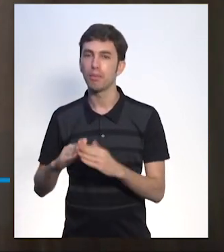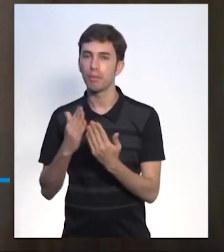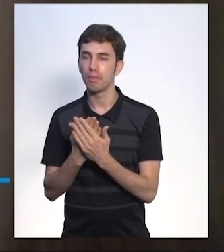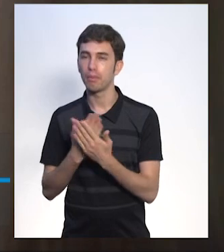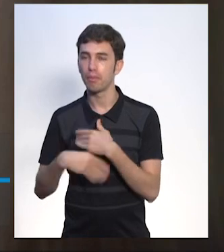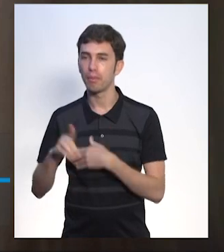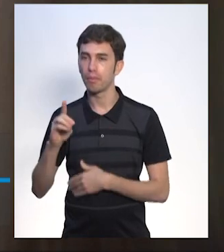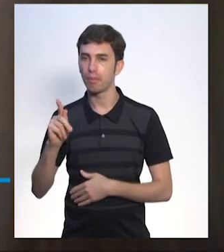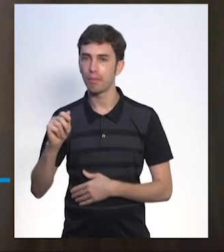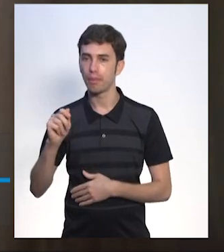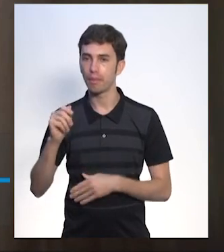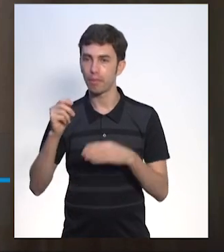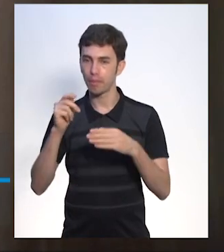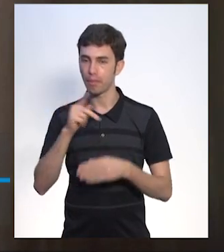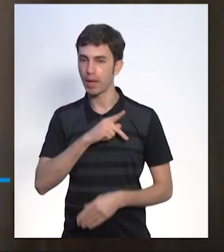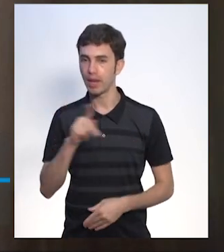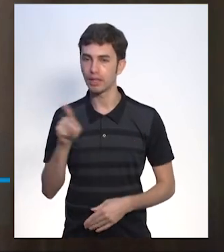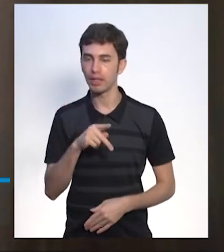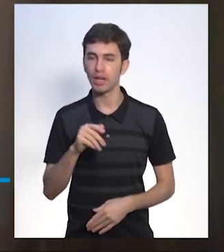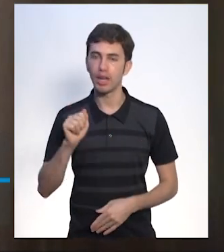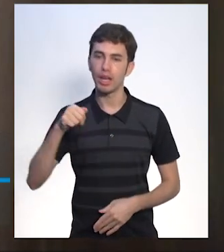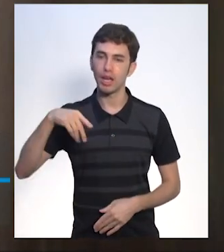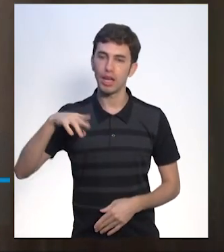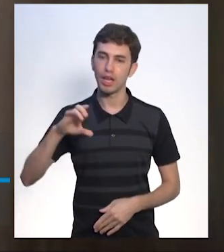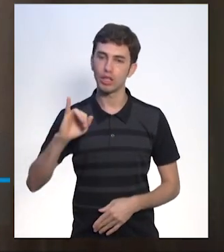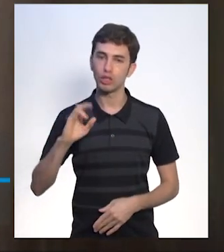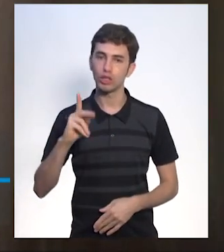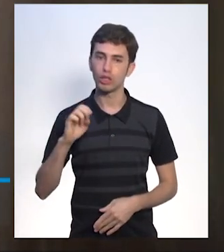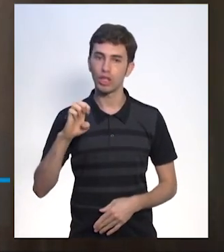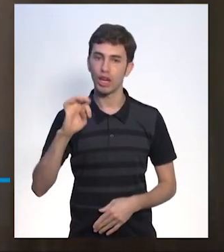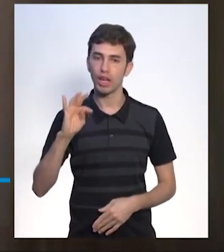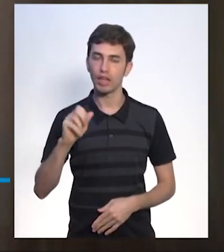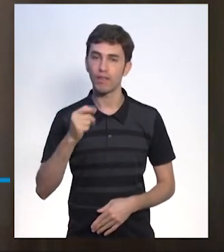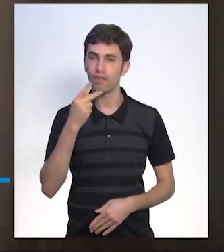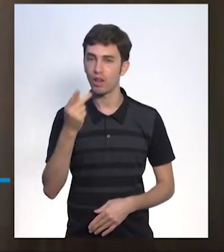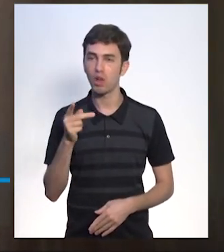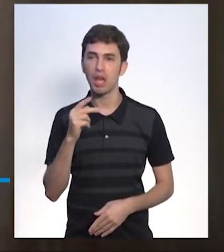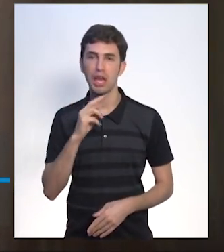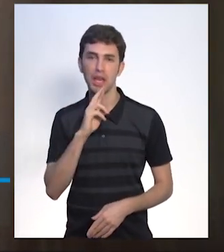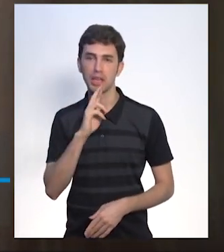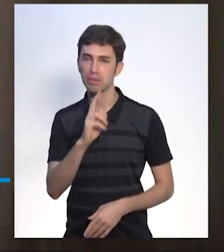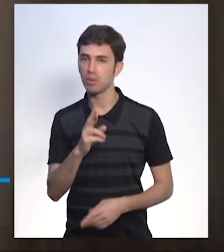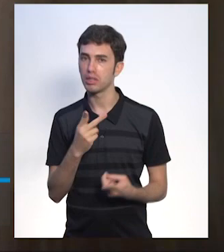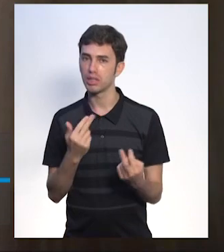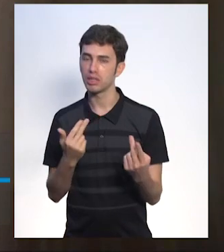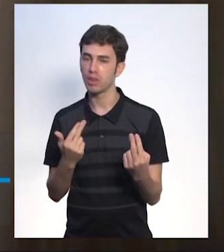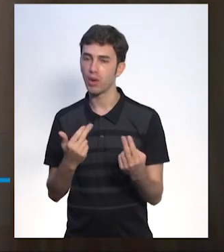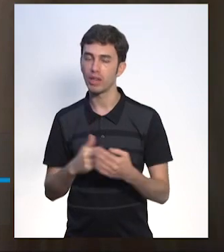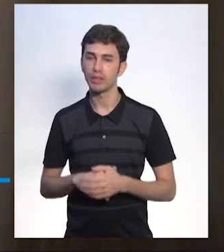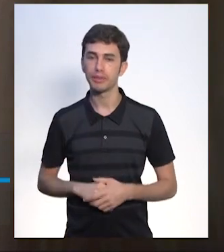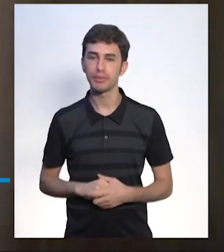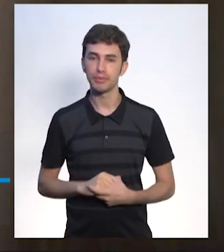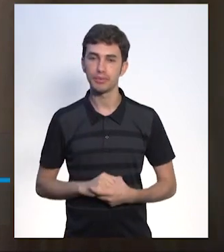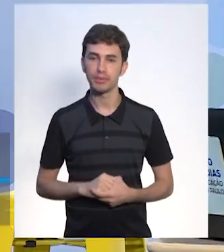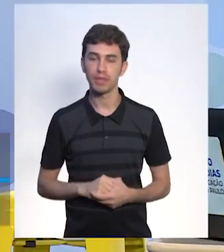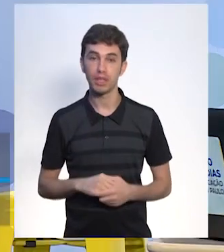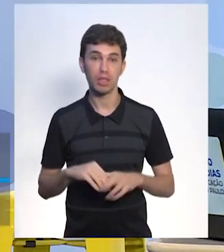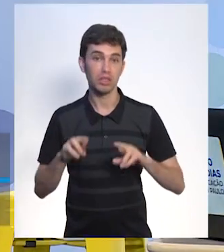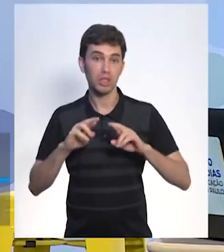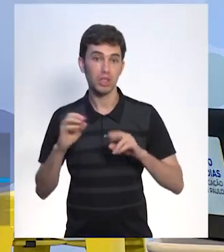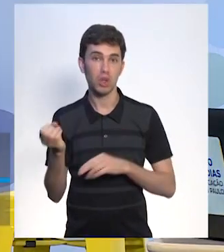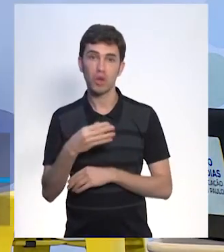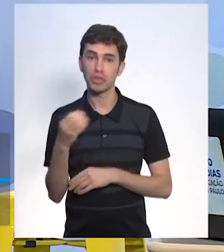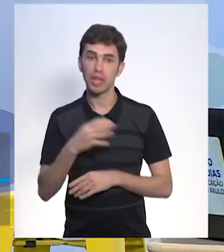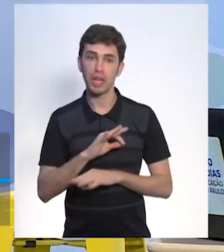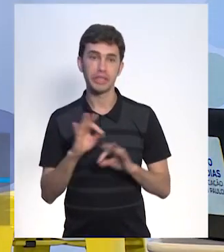lá em Diadema, também apresentou as mesmas respostas. O 6º ano está arrasando, Osmar. Legal, nenhuma novidade, algumas